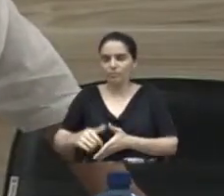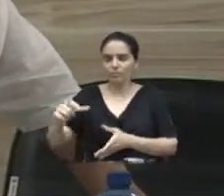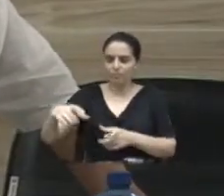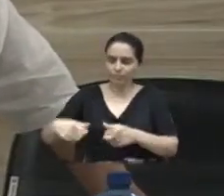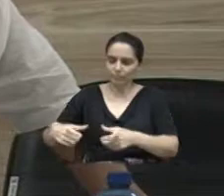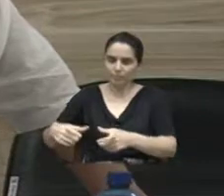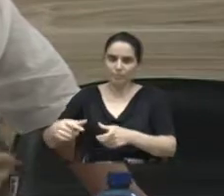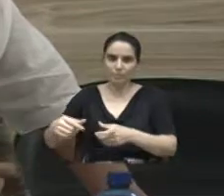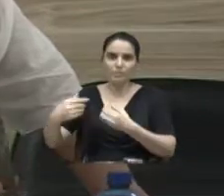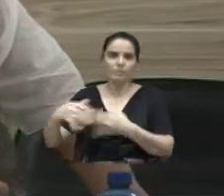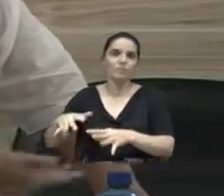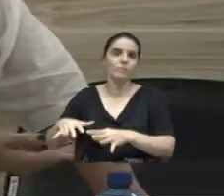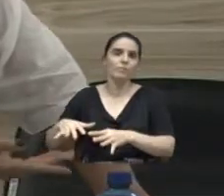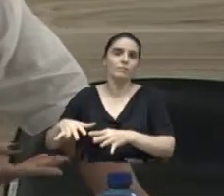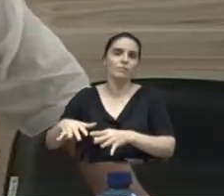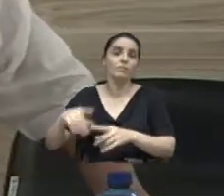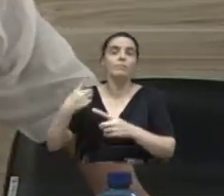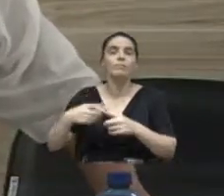e, infelizmente, eles